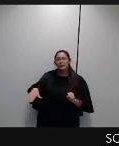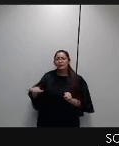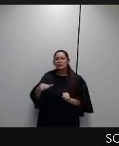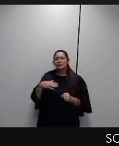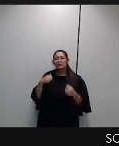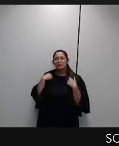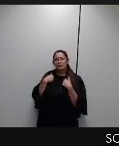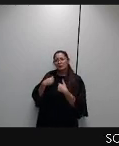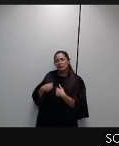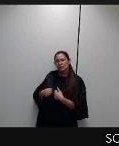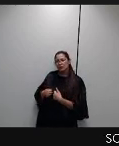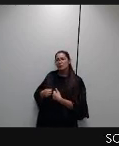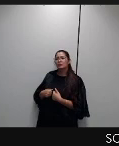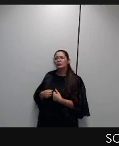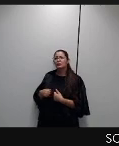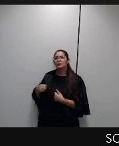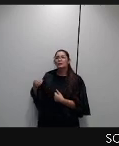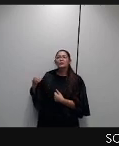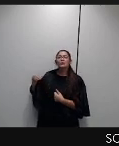a